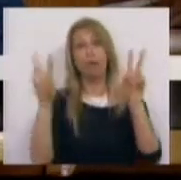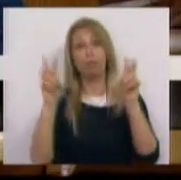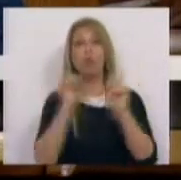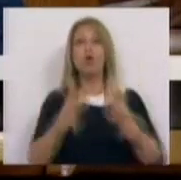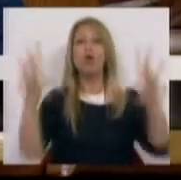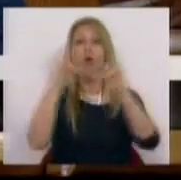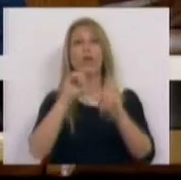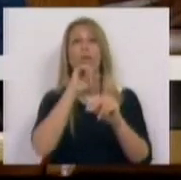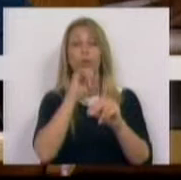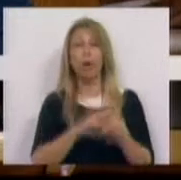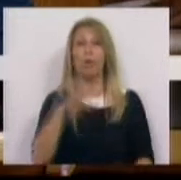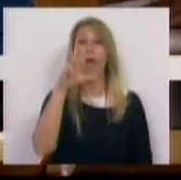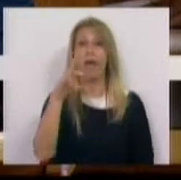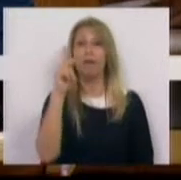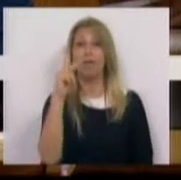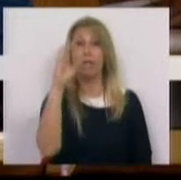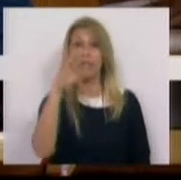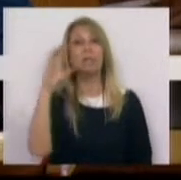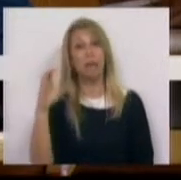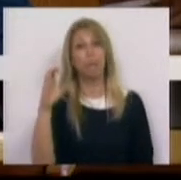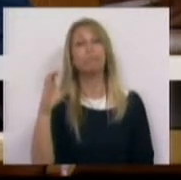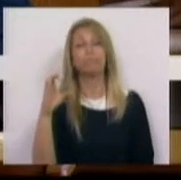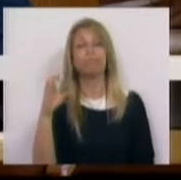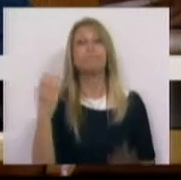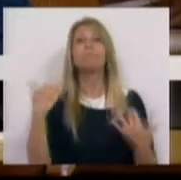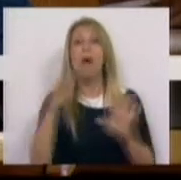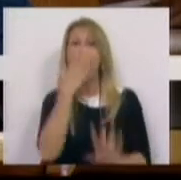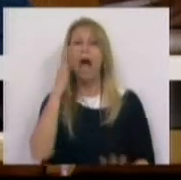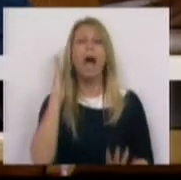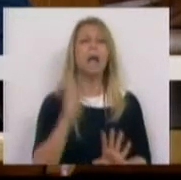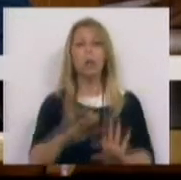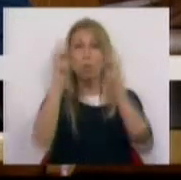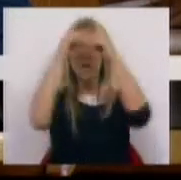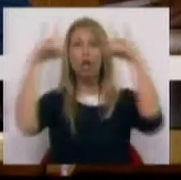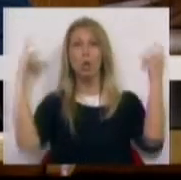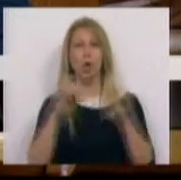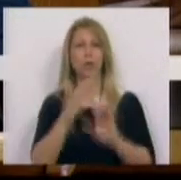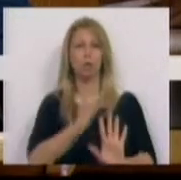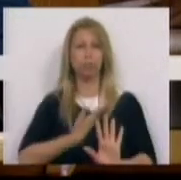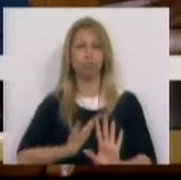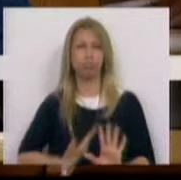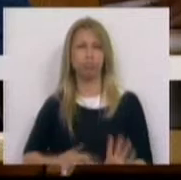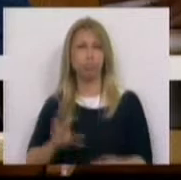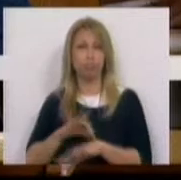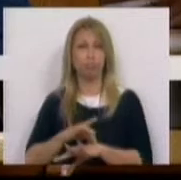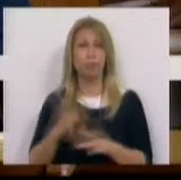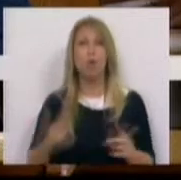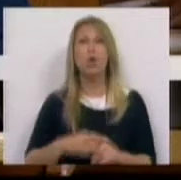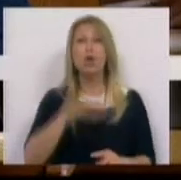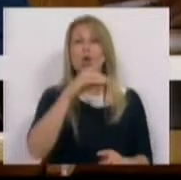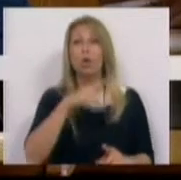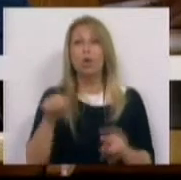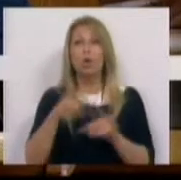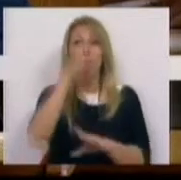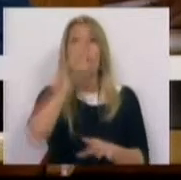os RVCC, mas a atitude ideológica conservadora deste Governo e do Ministro da Educação